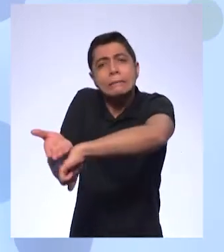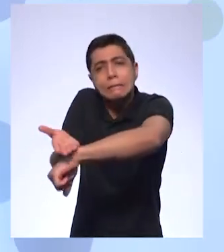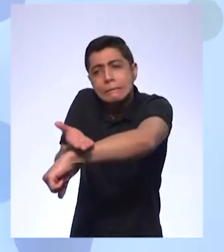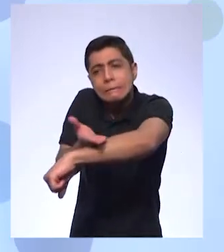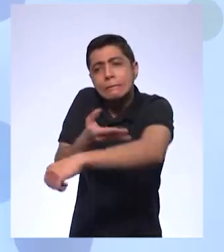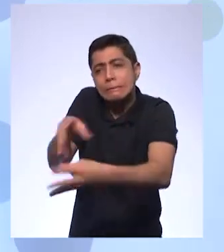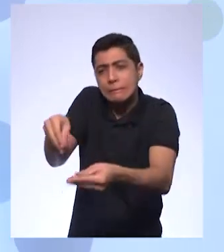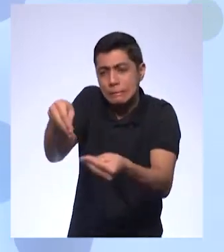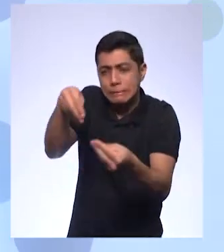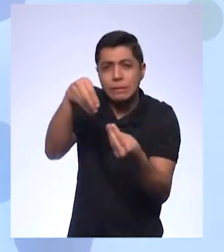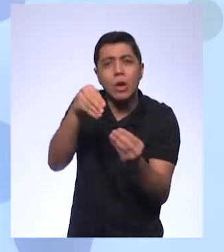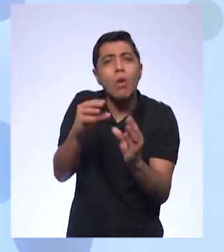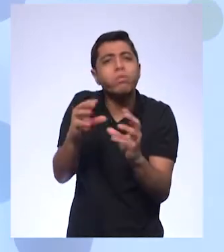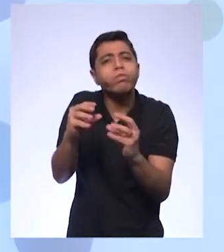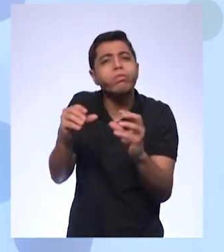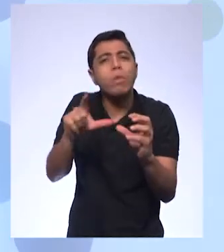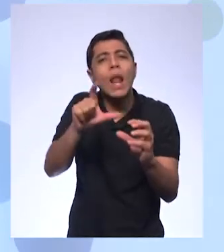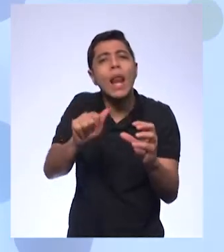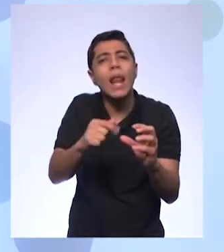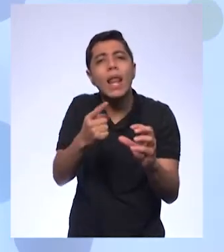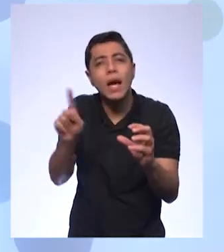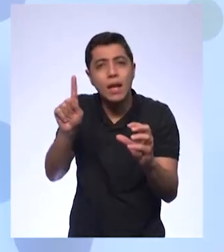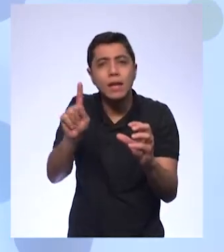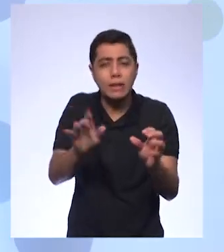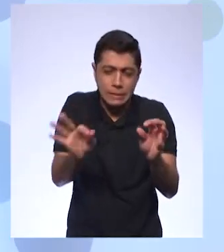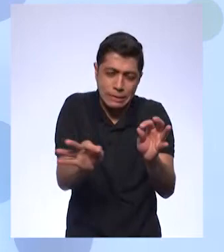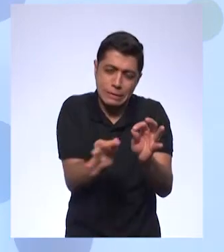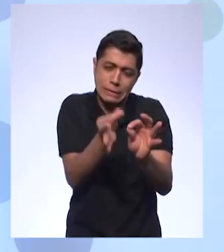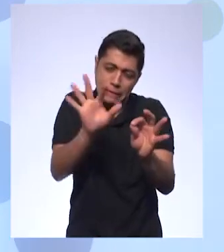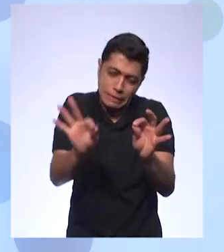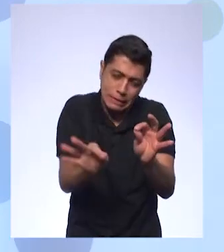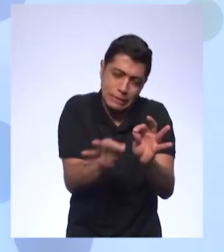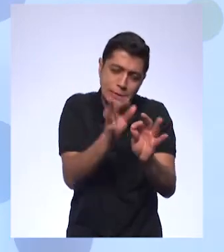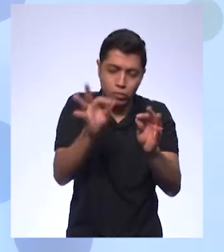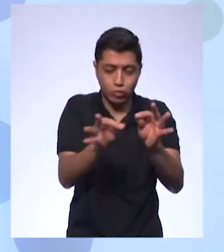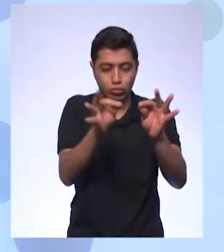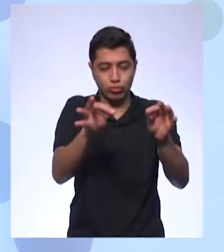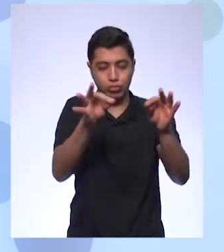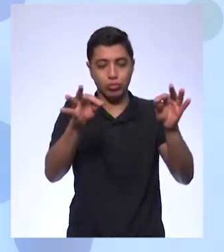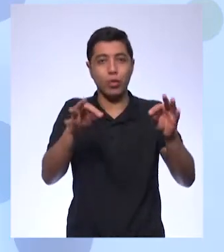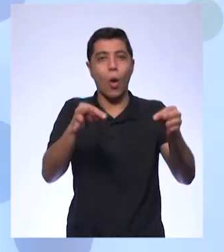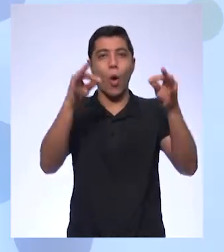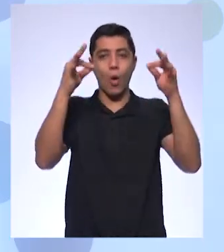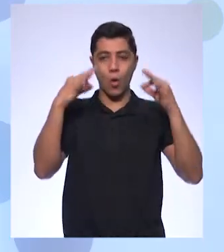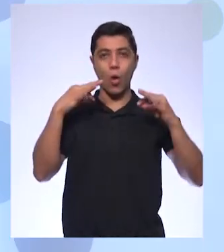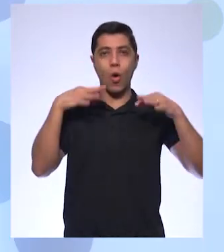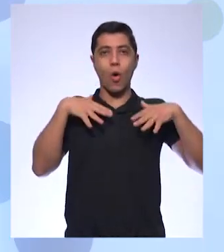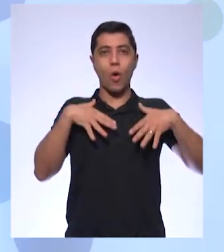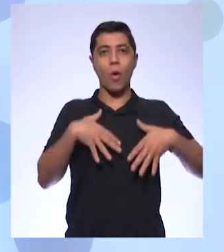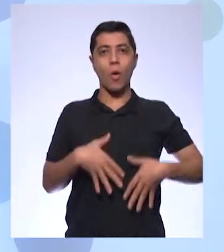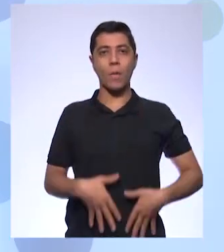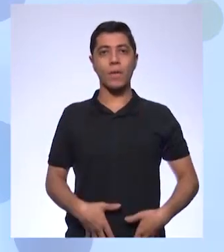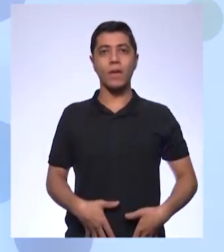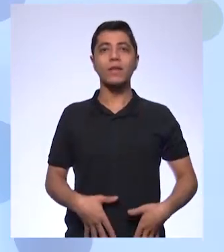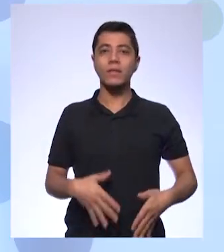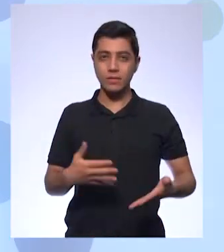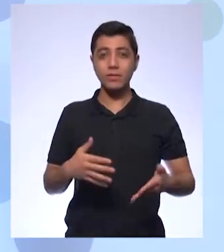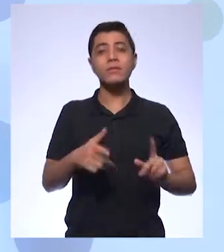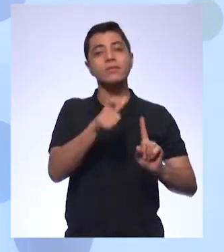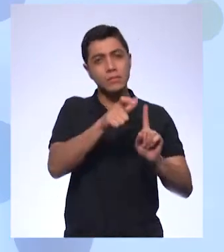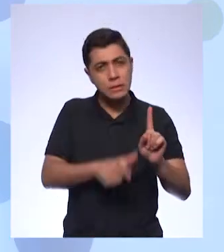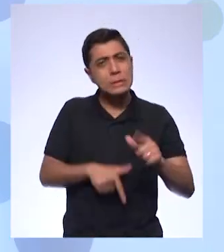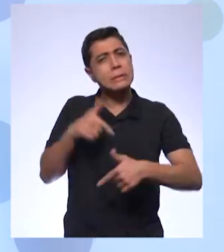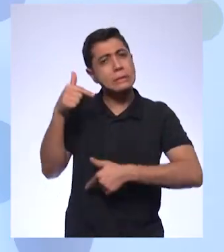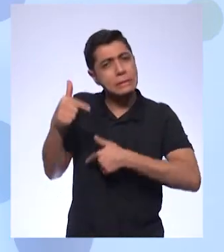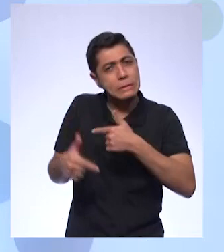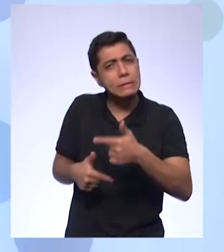em tecido. E ela vendia já o material pronto, né? A roupa, o tecido, ao preço que ela considerasse justo, ou seja,